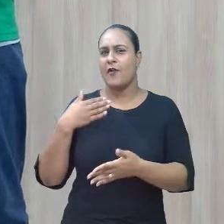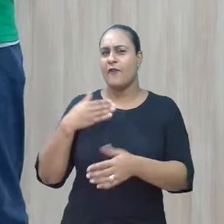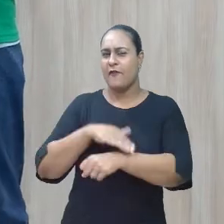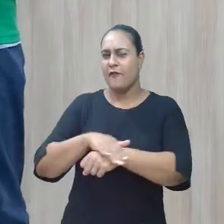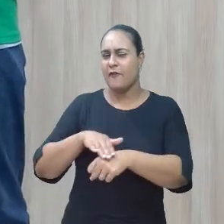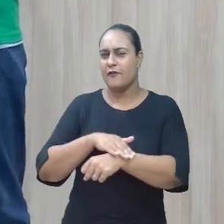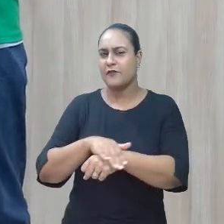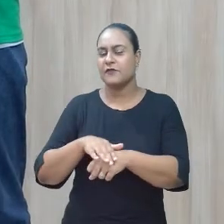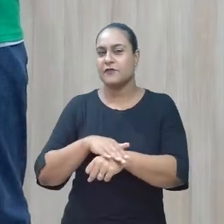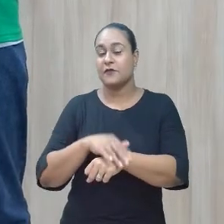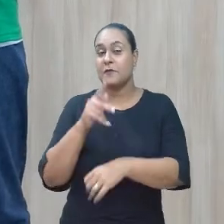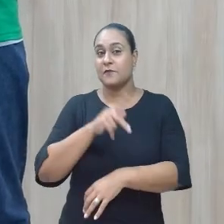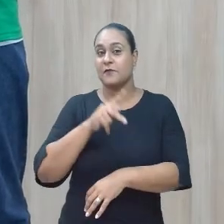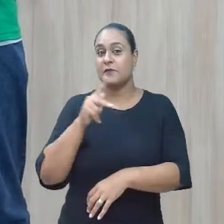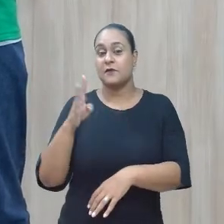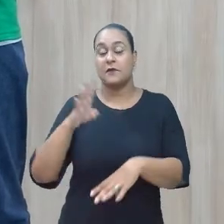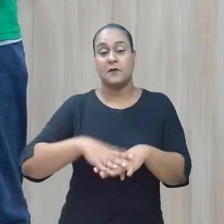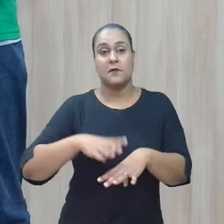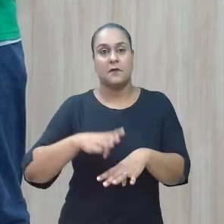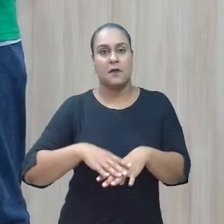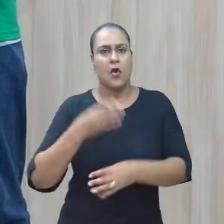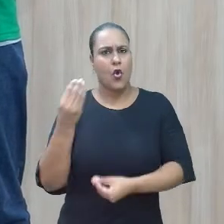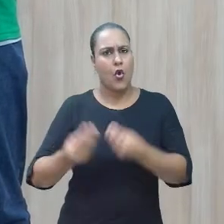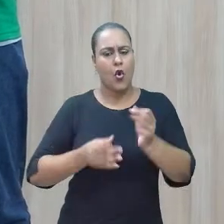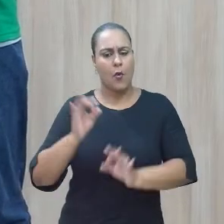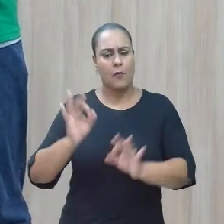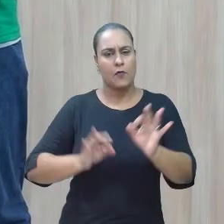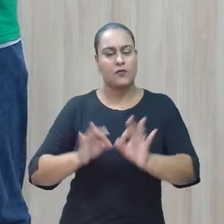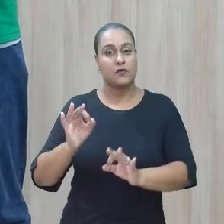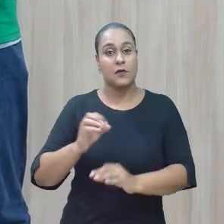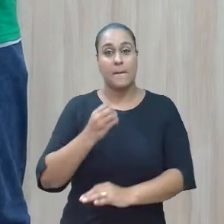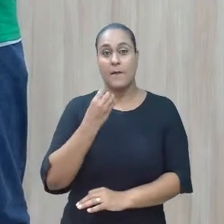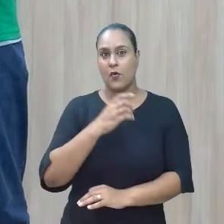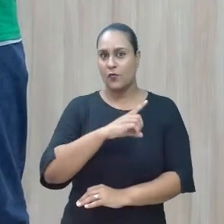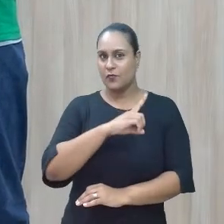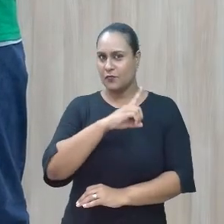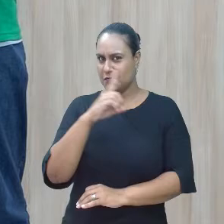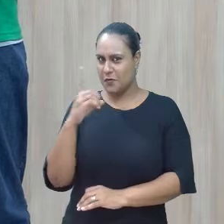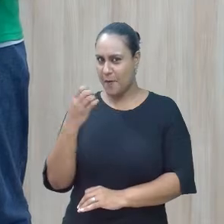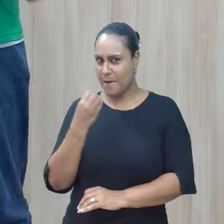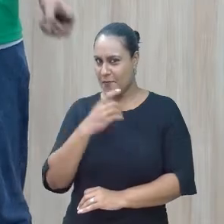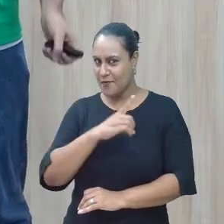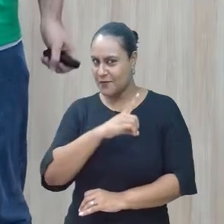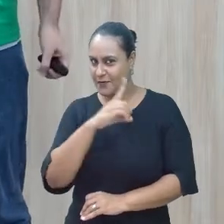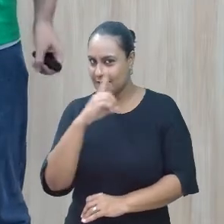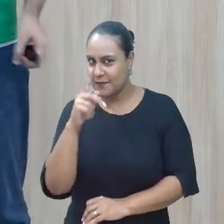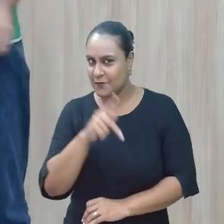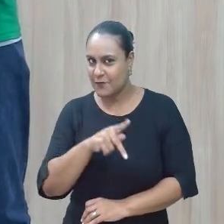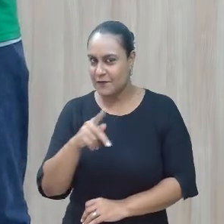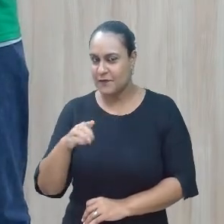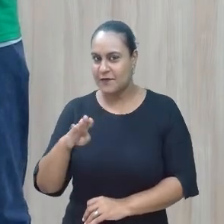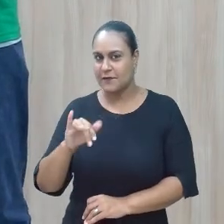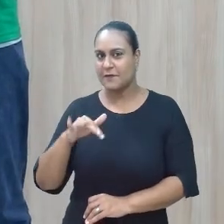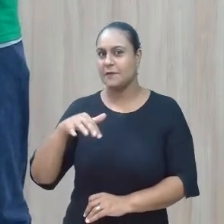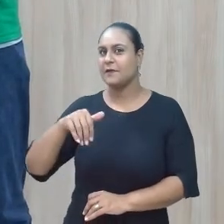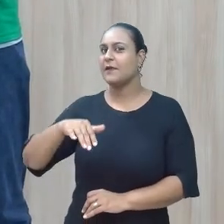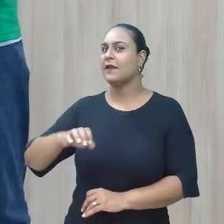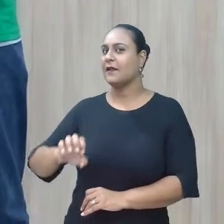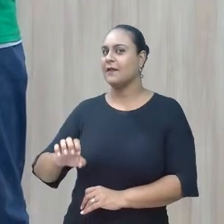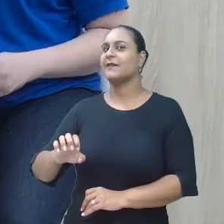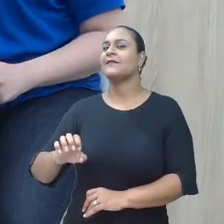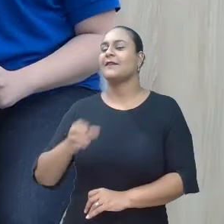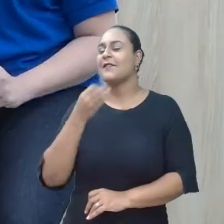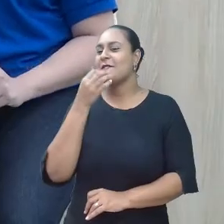uma propriedade maior, como a gente monta esse gráfico. Bom dia, professora. Eita, bom dia, ó. Bom dia, professora Briane, tudo